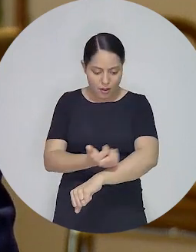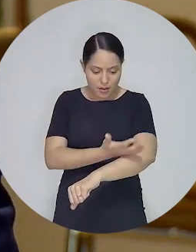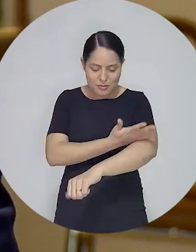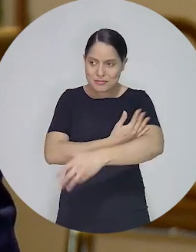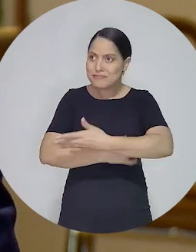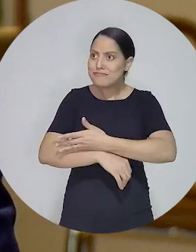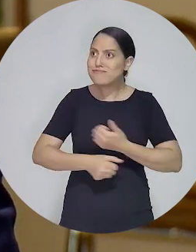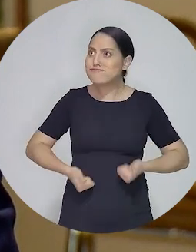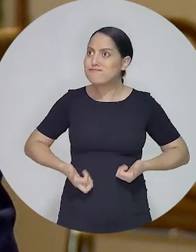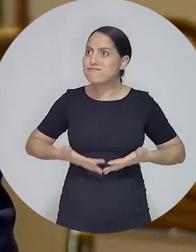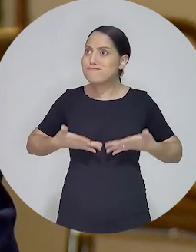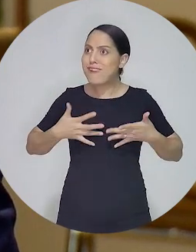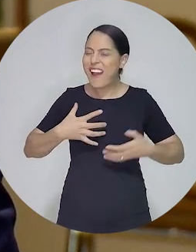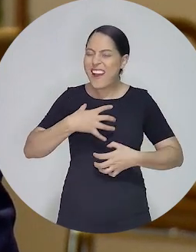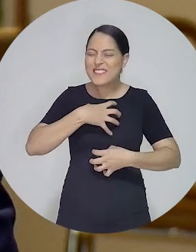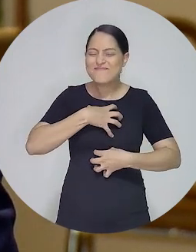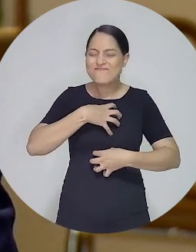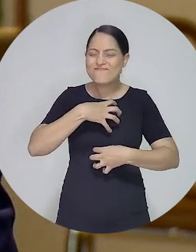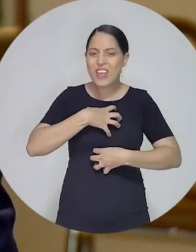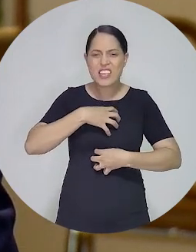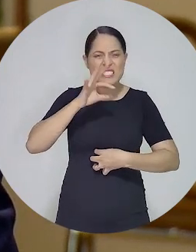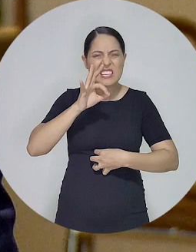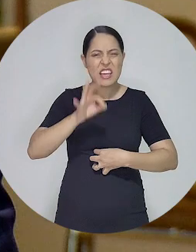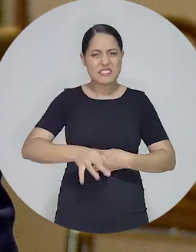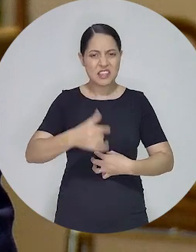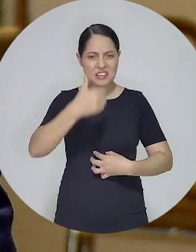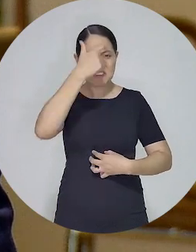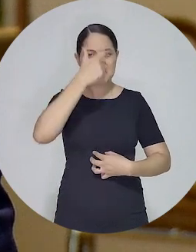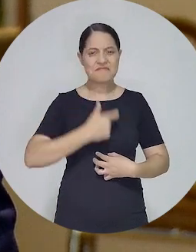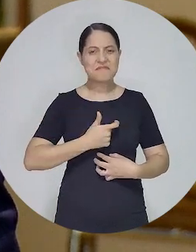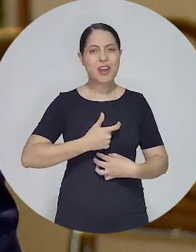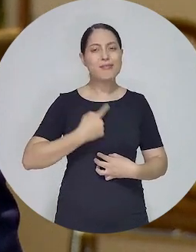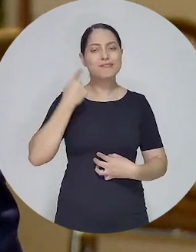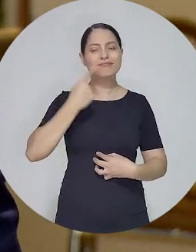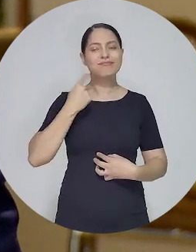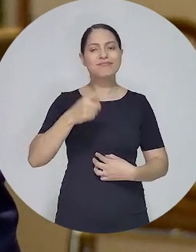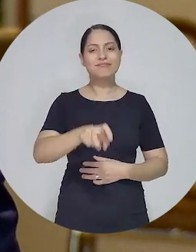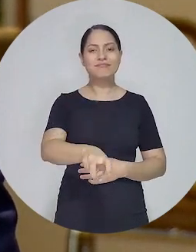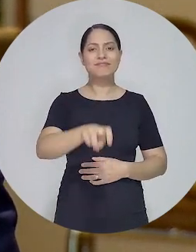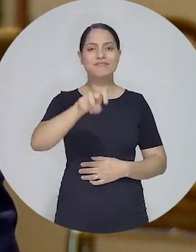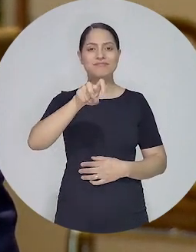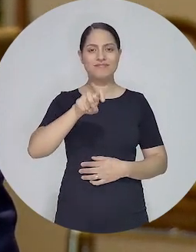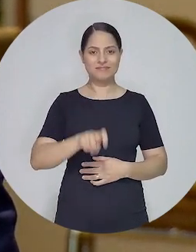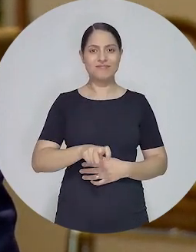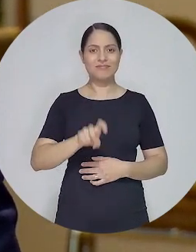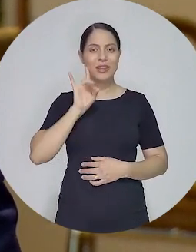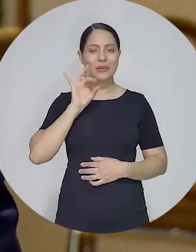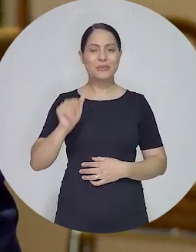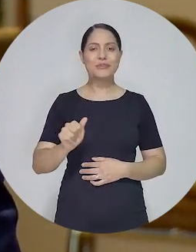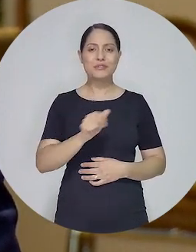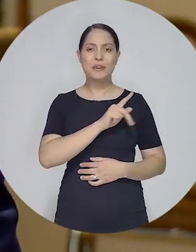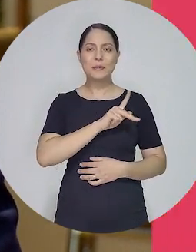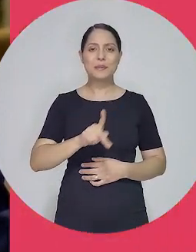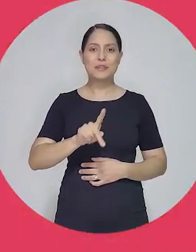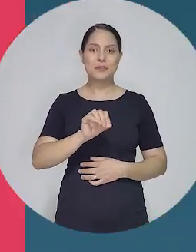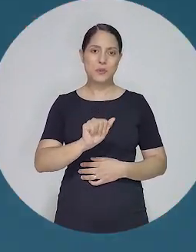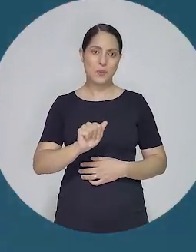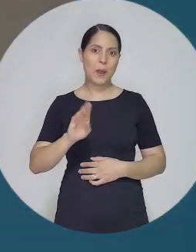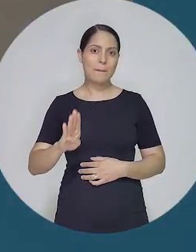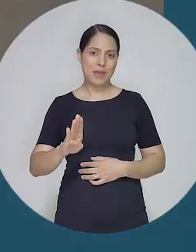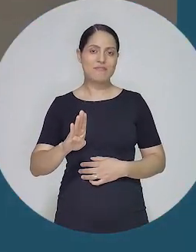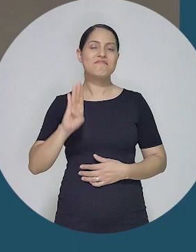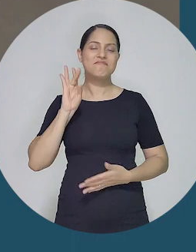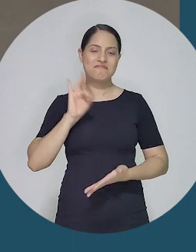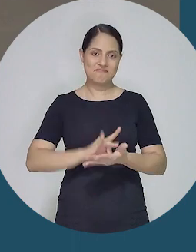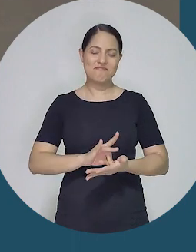e a partir dali eu tive certeza, cada dia mais, que eu queria ser advogado e um dia poder ocupar a presidência da